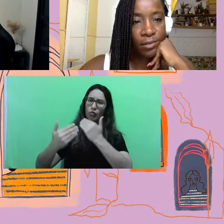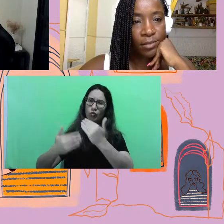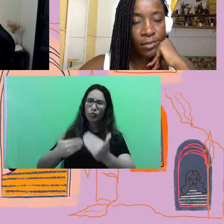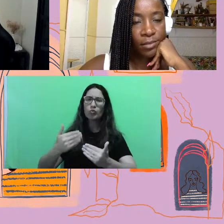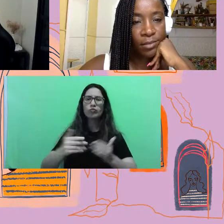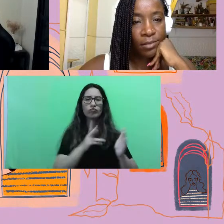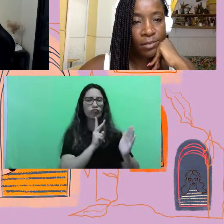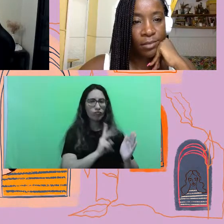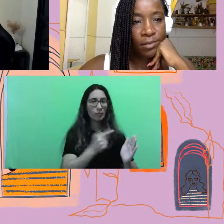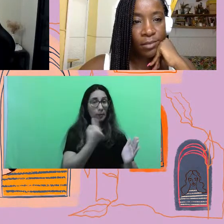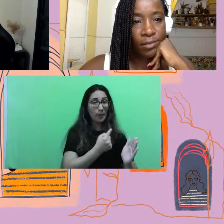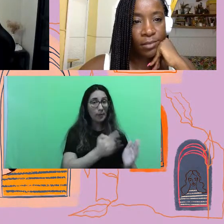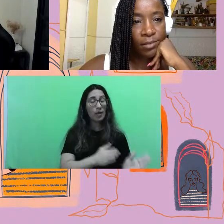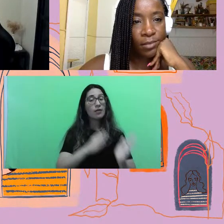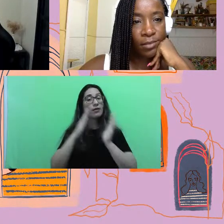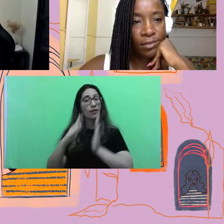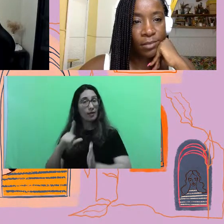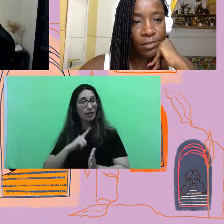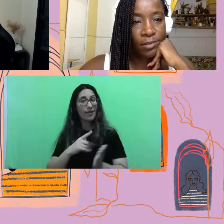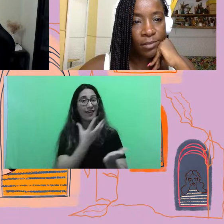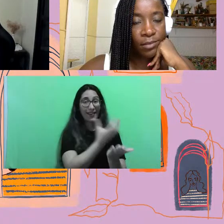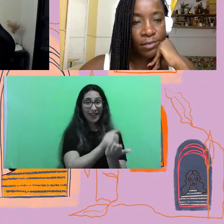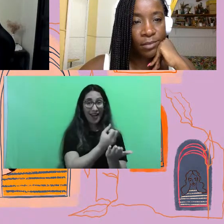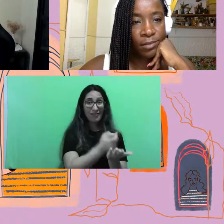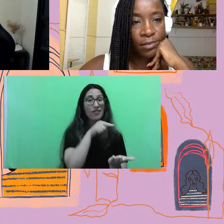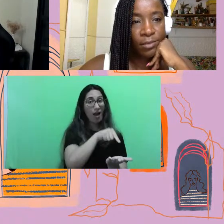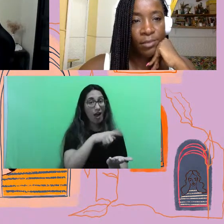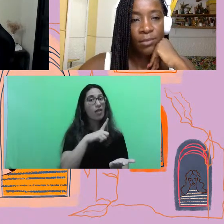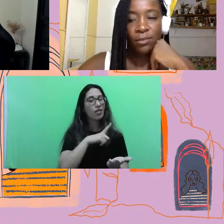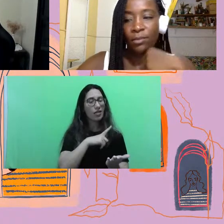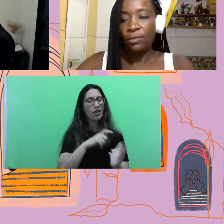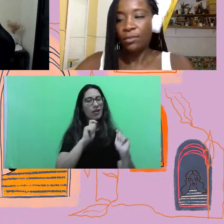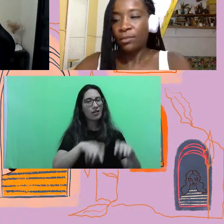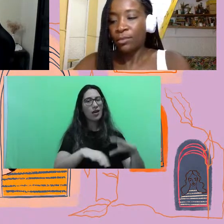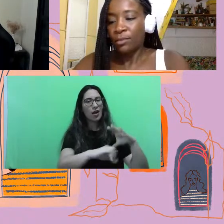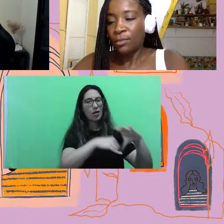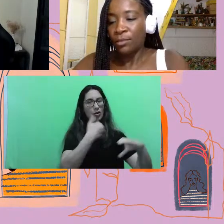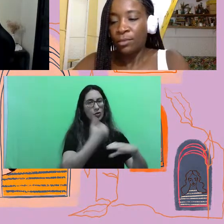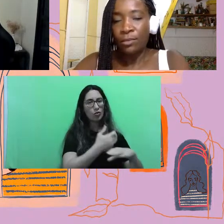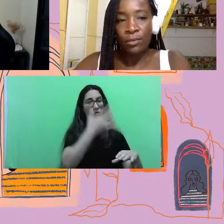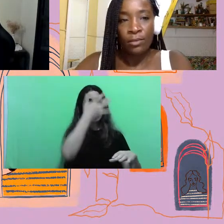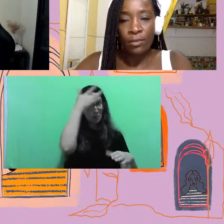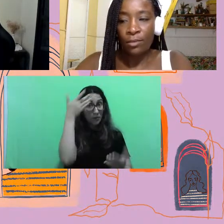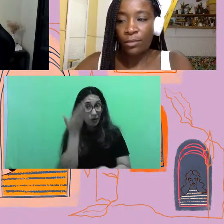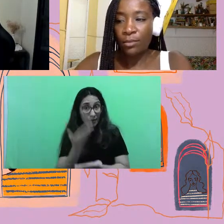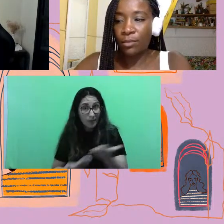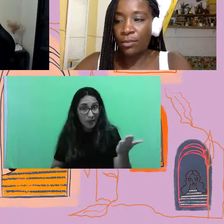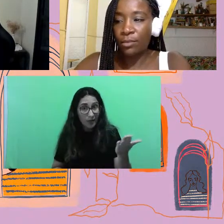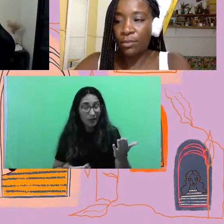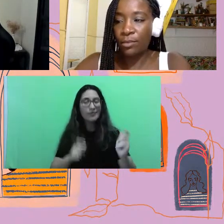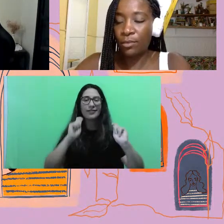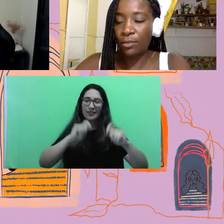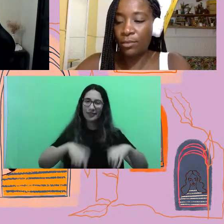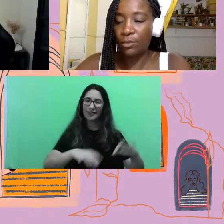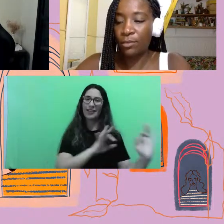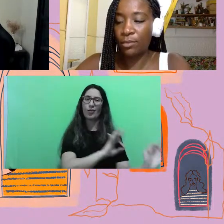edições. Nós ainda temos gravado os encontros da primeira edição, então também quem não conheceu,